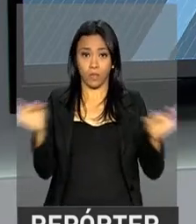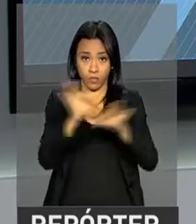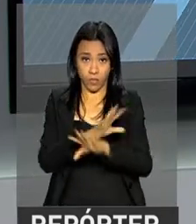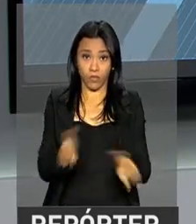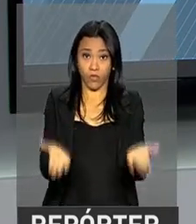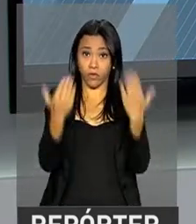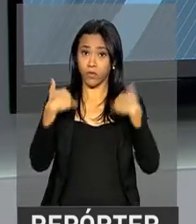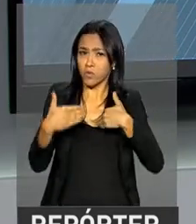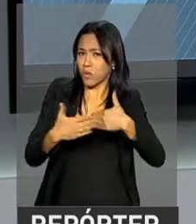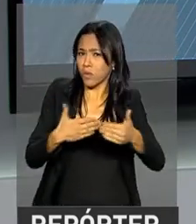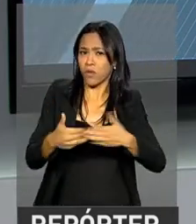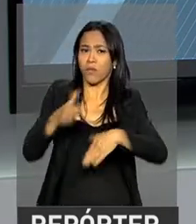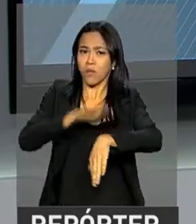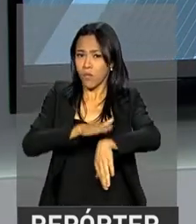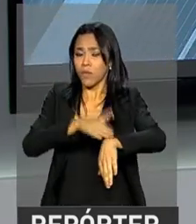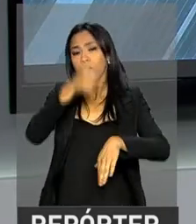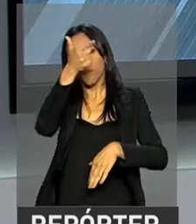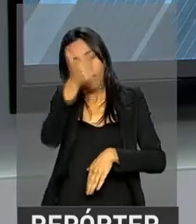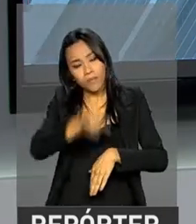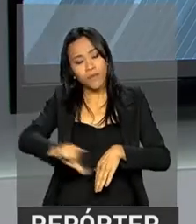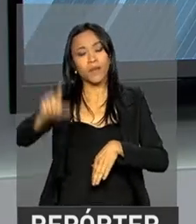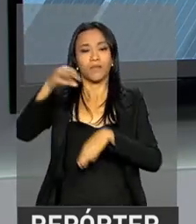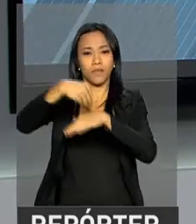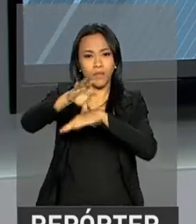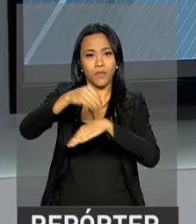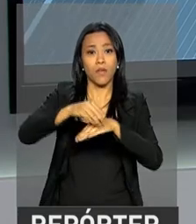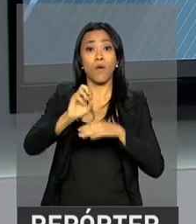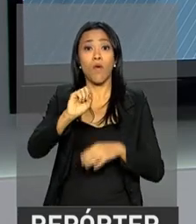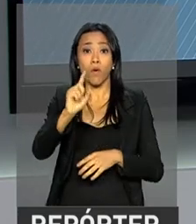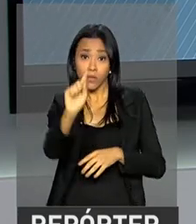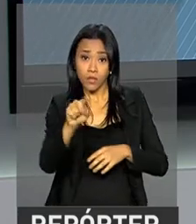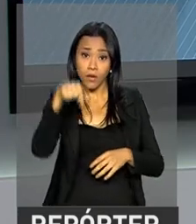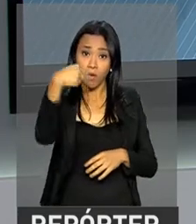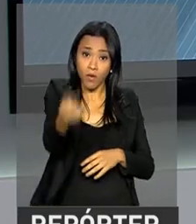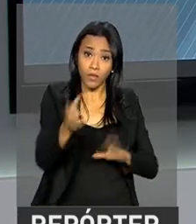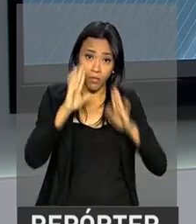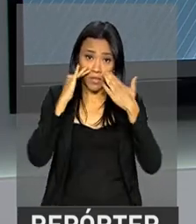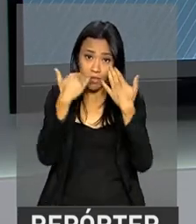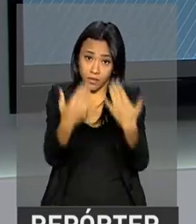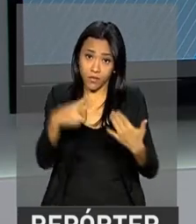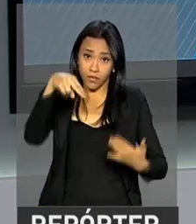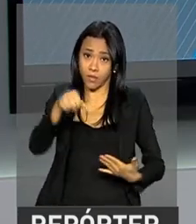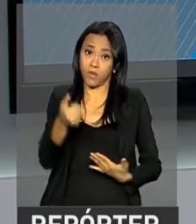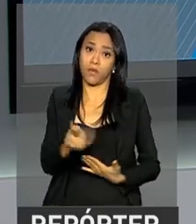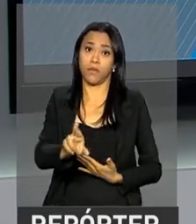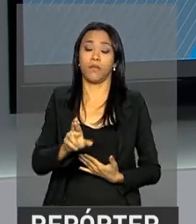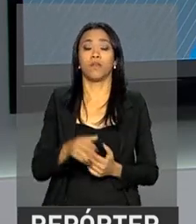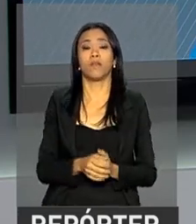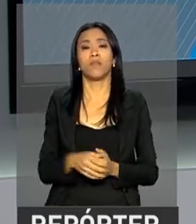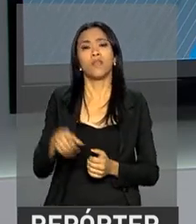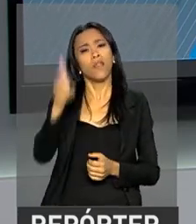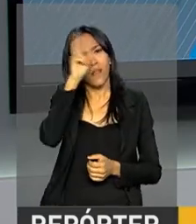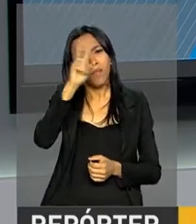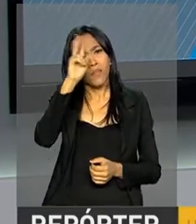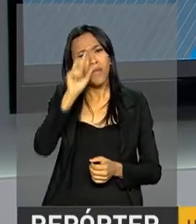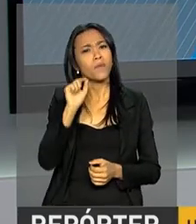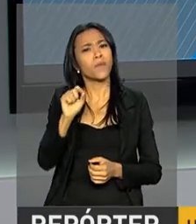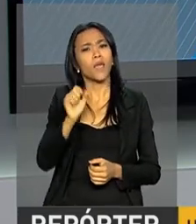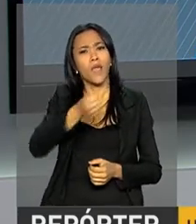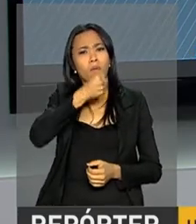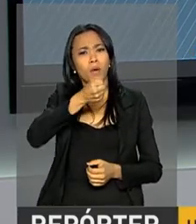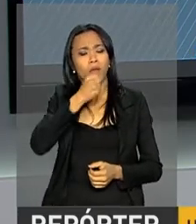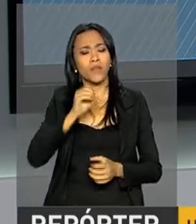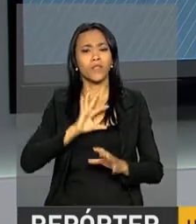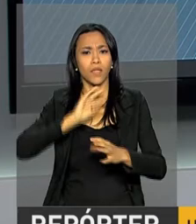voltamos a qualquer momento com mais informações ou na próxima hora com a edição do repórter nbr lembrando que as nossas reportagens